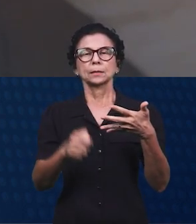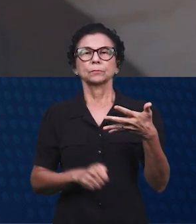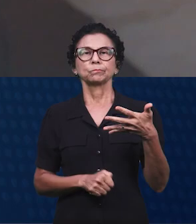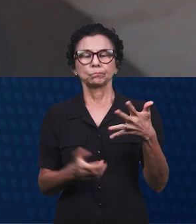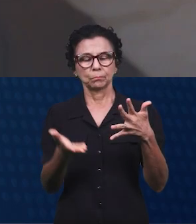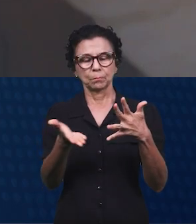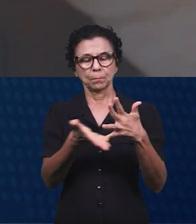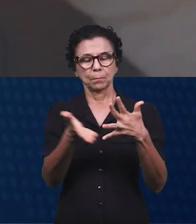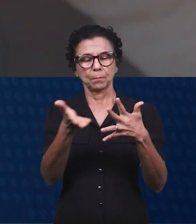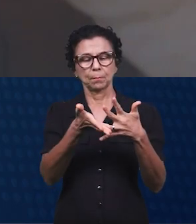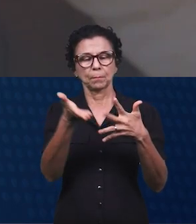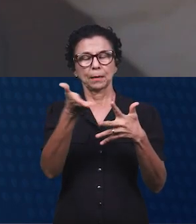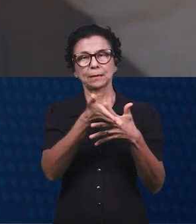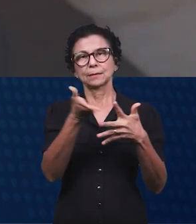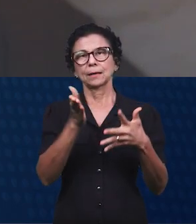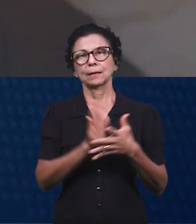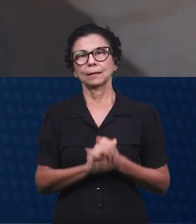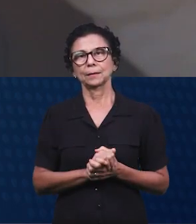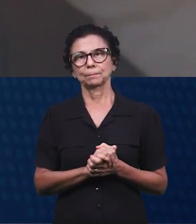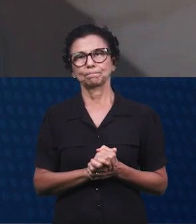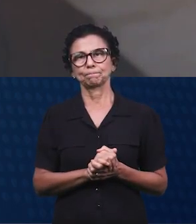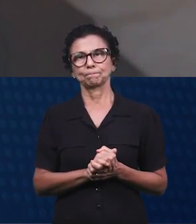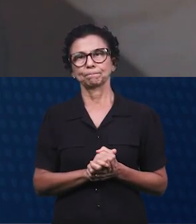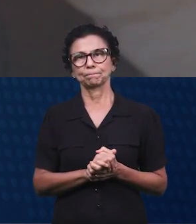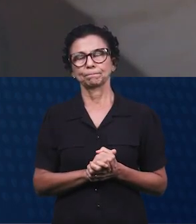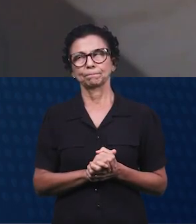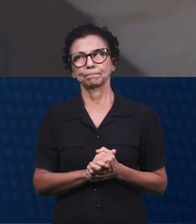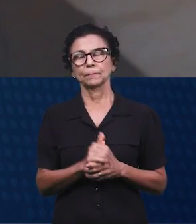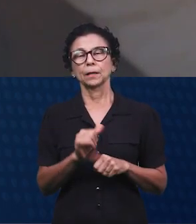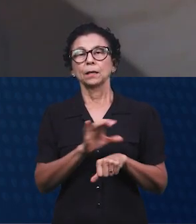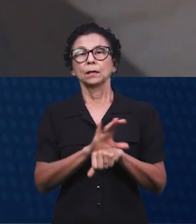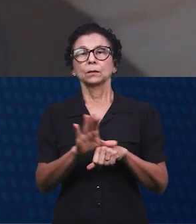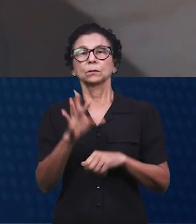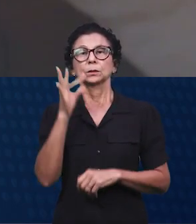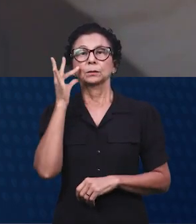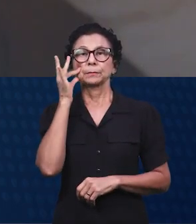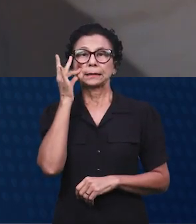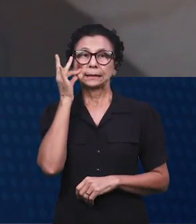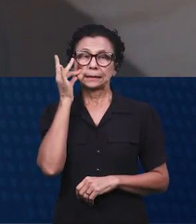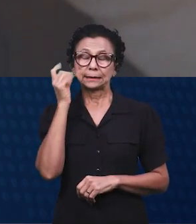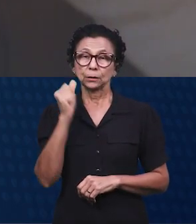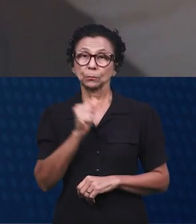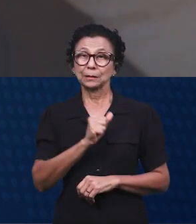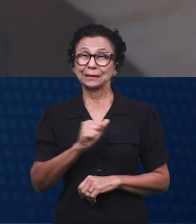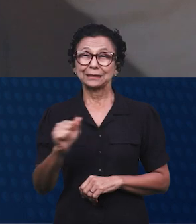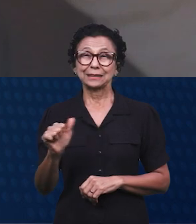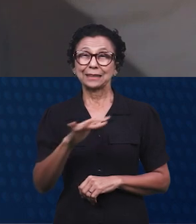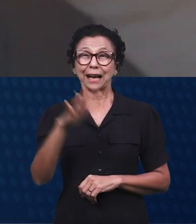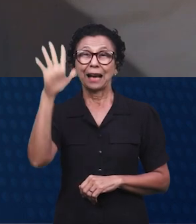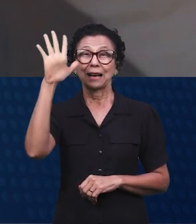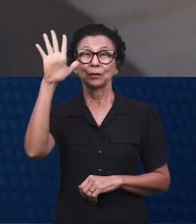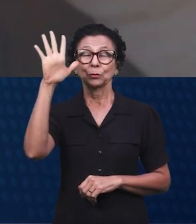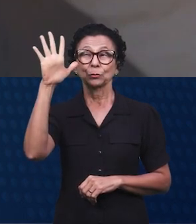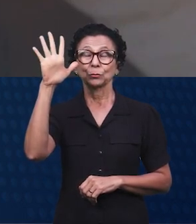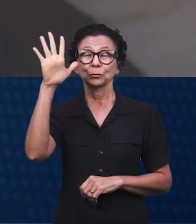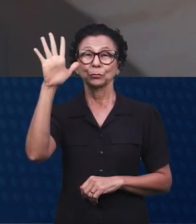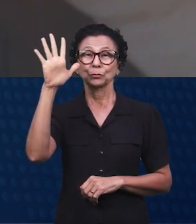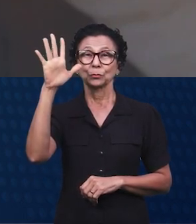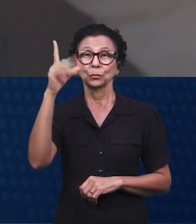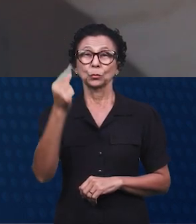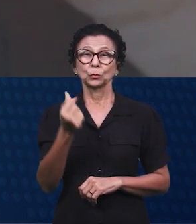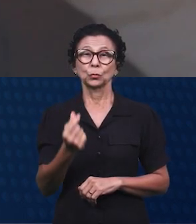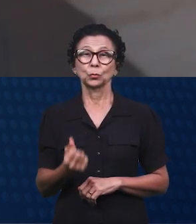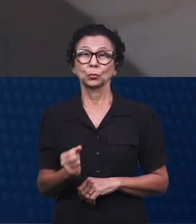Isso aqui, pessoal, não tem como. Um curso presencial, ele tende a ser mais caro, ter um custo maior do